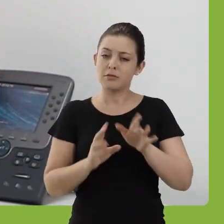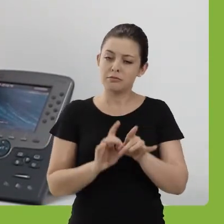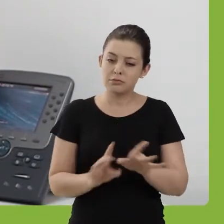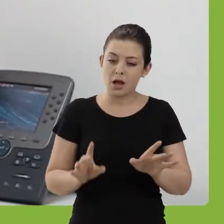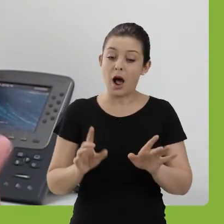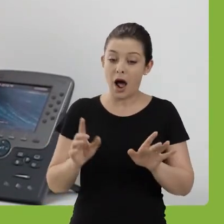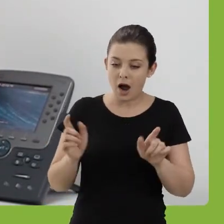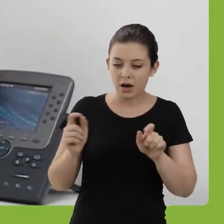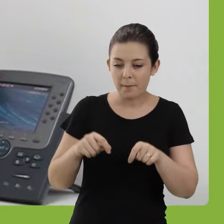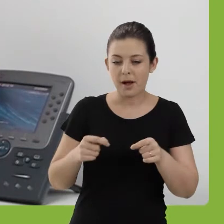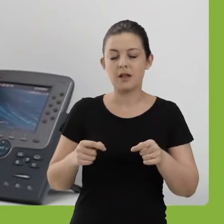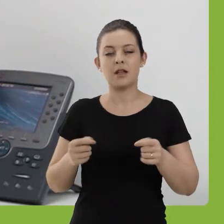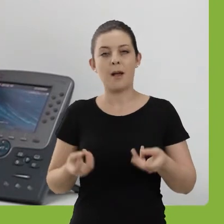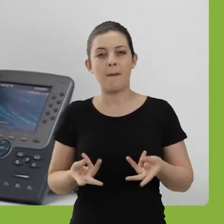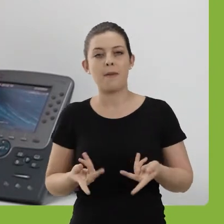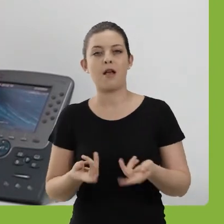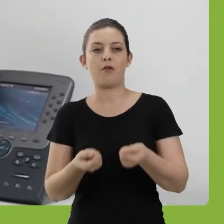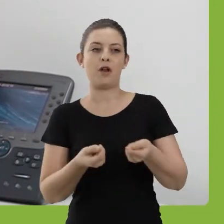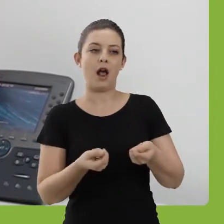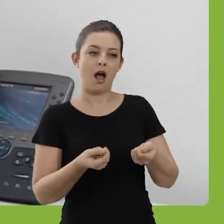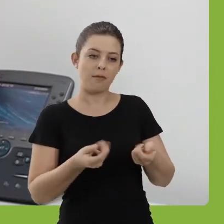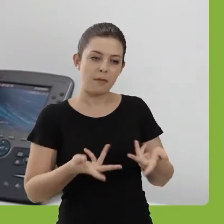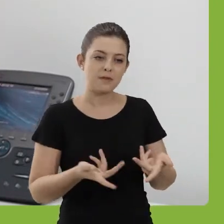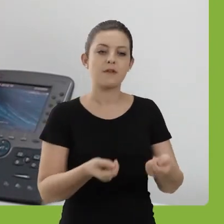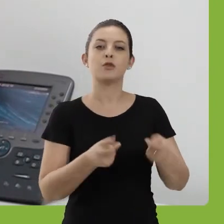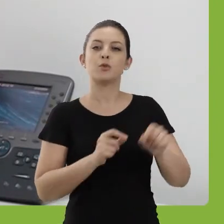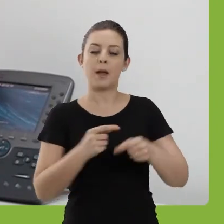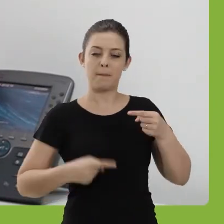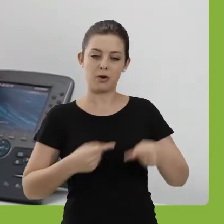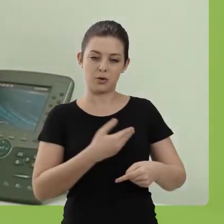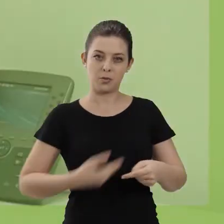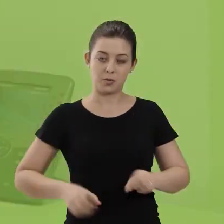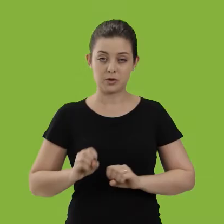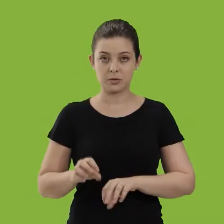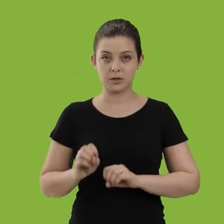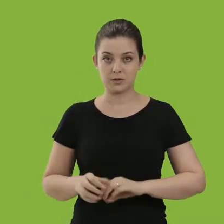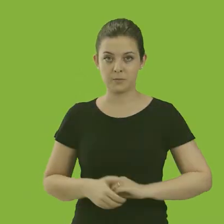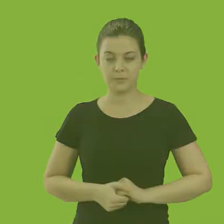consiga melhorar, qualificar e otimizar as políticas públicas de educação.